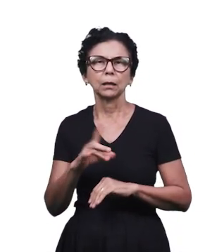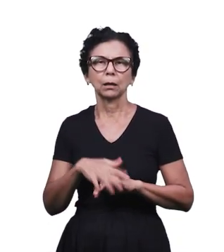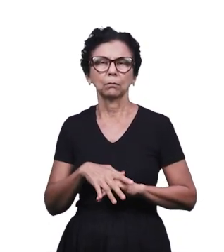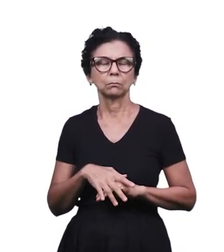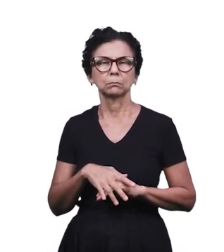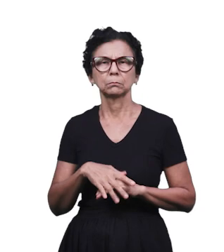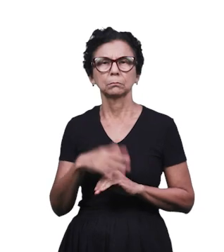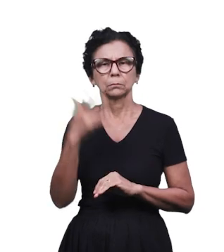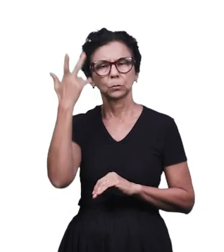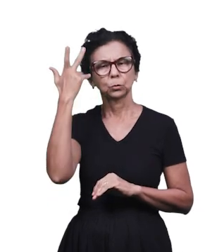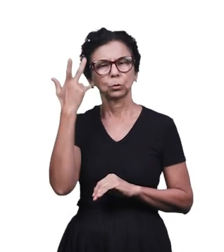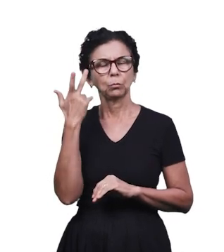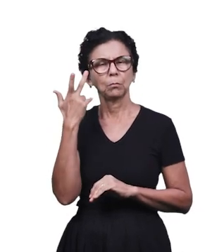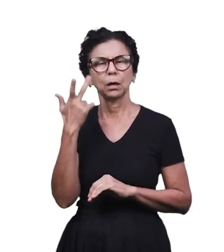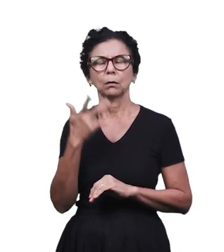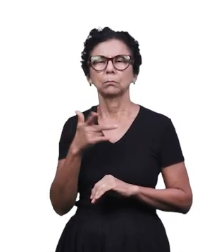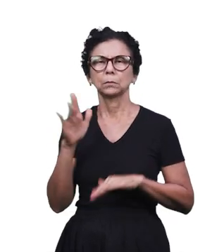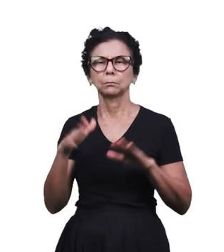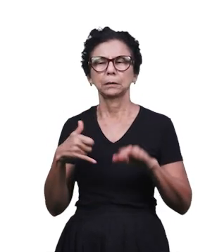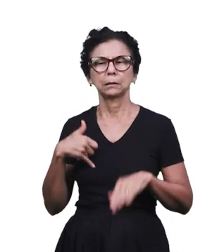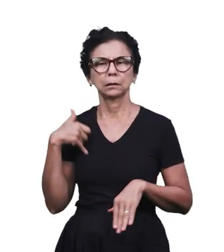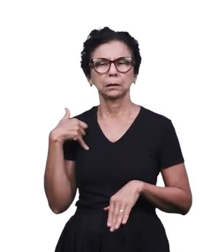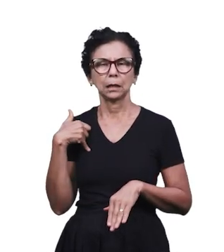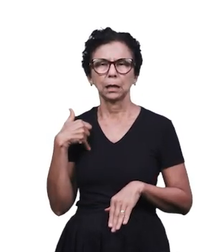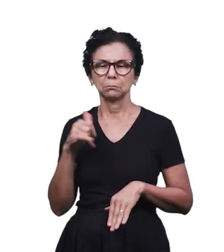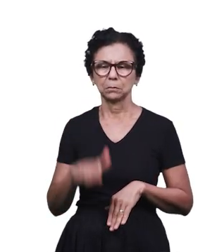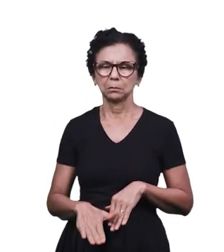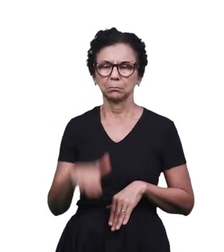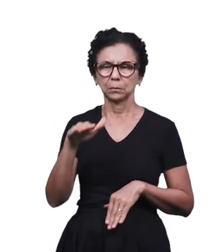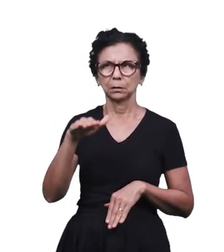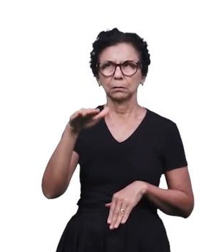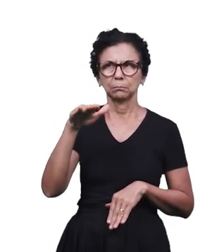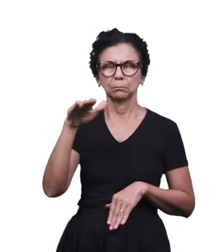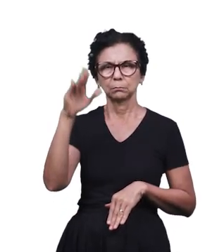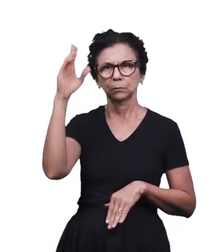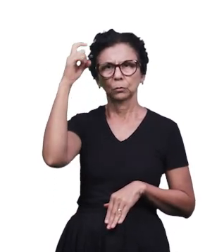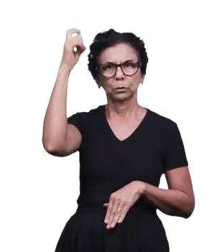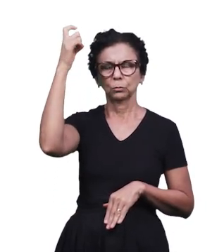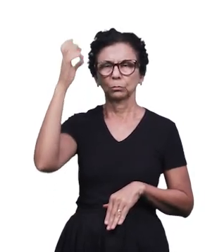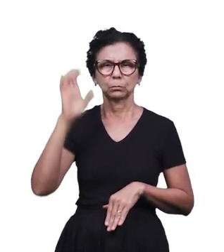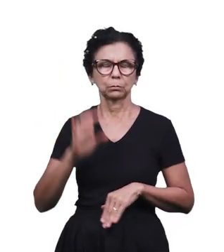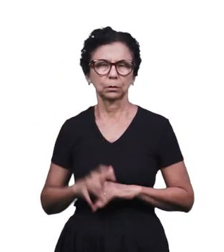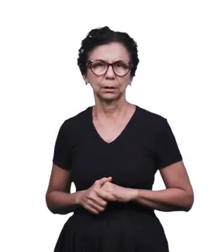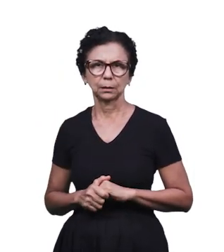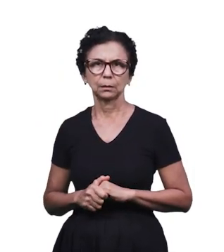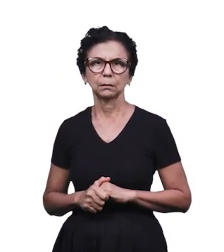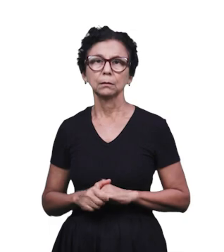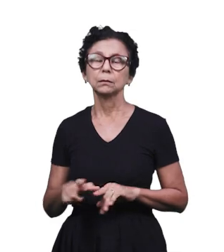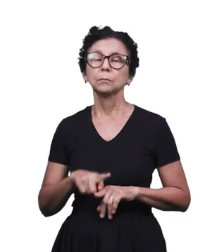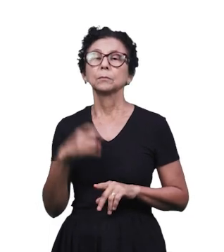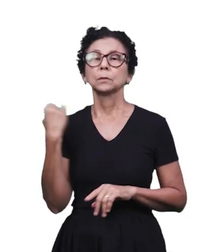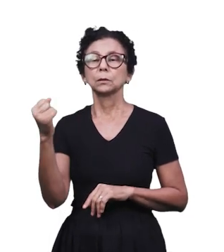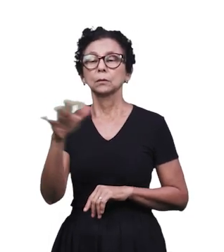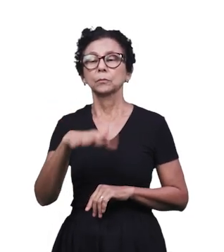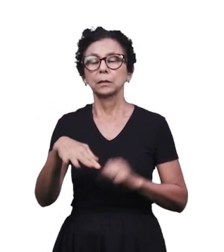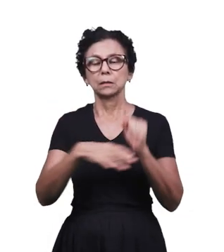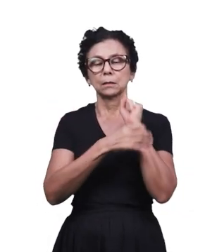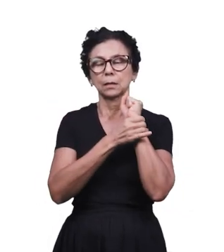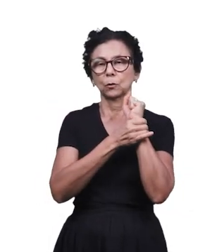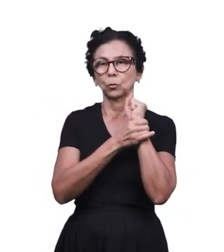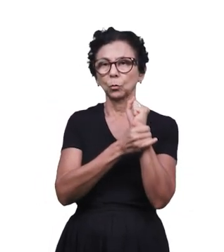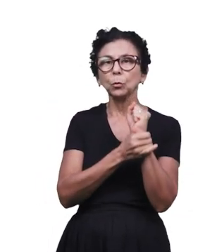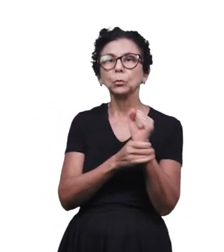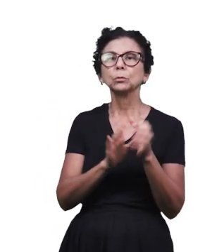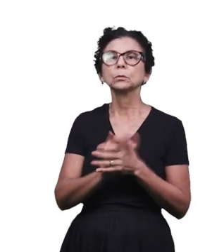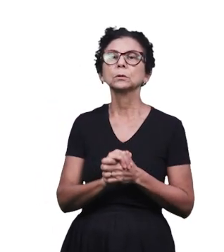Estimular as capacidades dos nossos irmãos e promover um ambiente seguro para que eles participem das atividades da igreja e